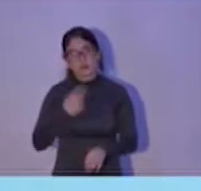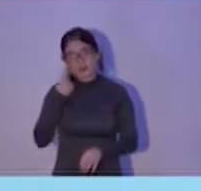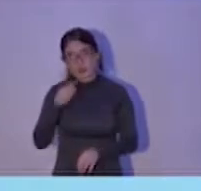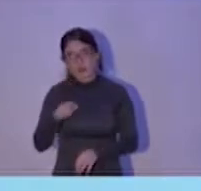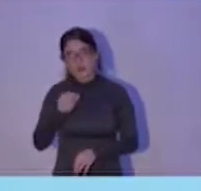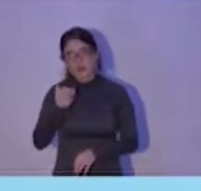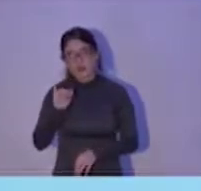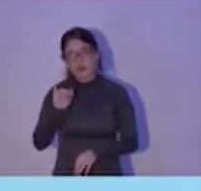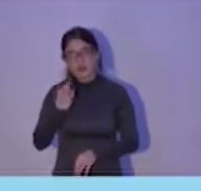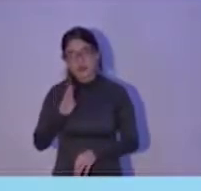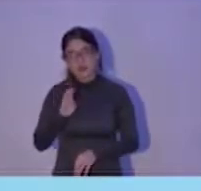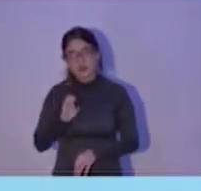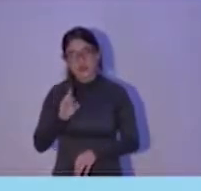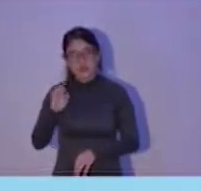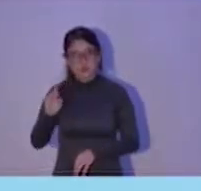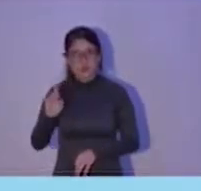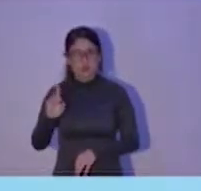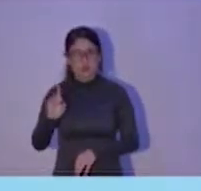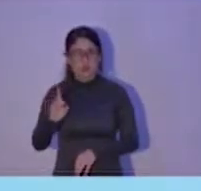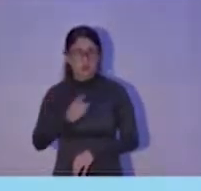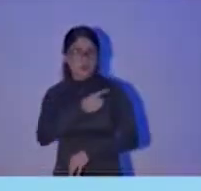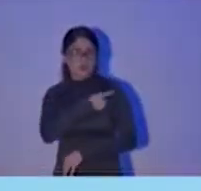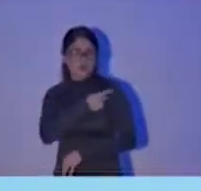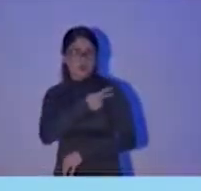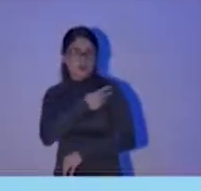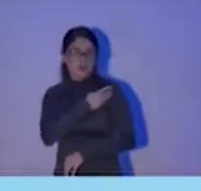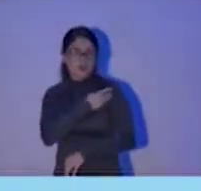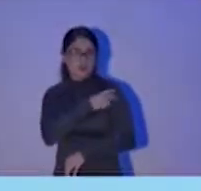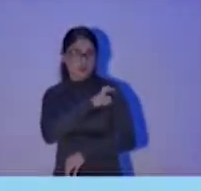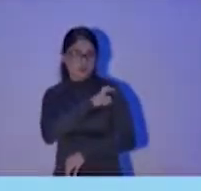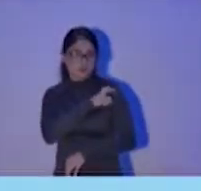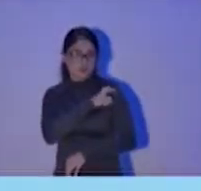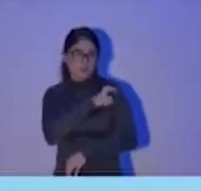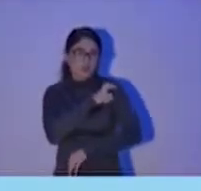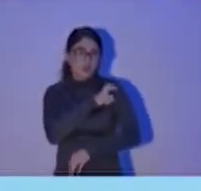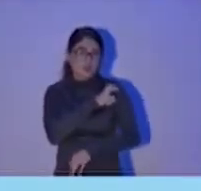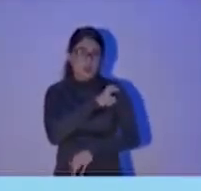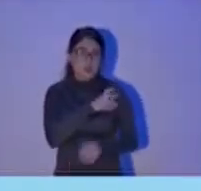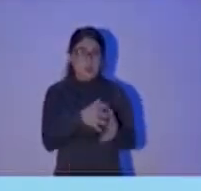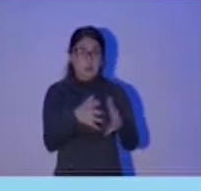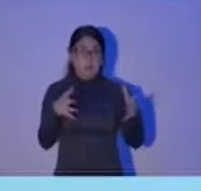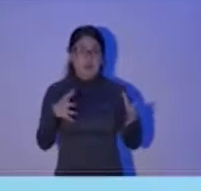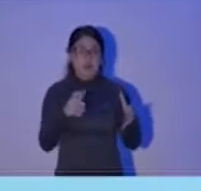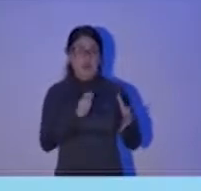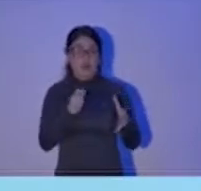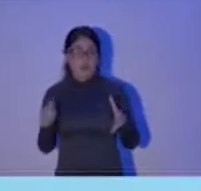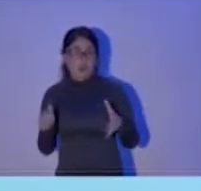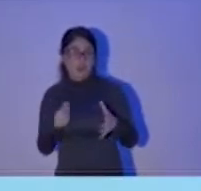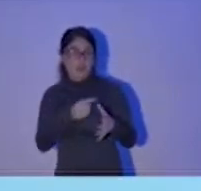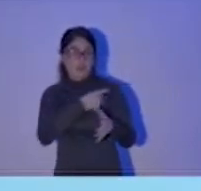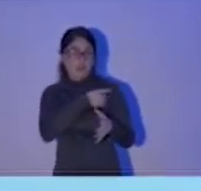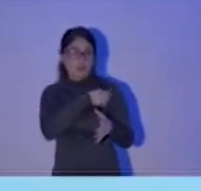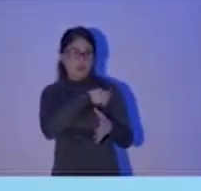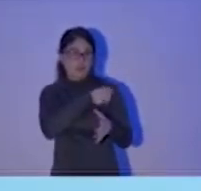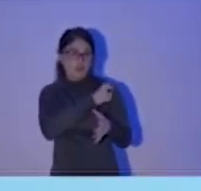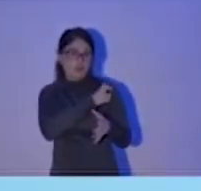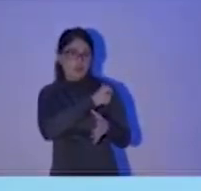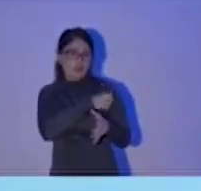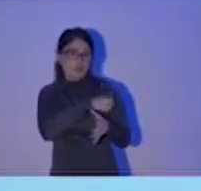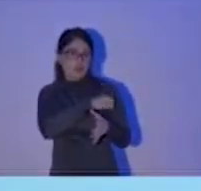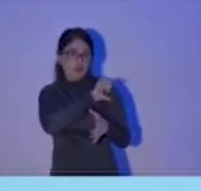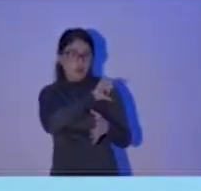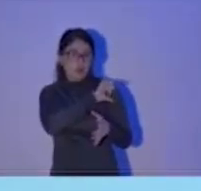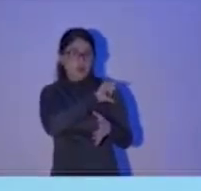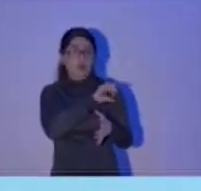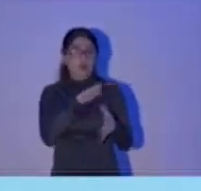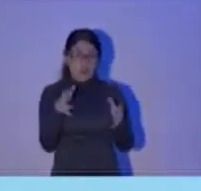séries iniciais, nós já estamos, e são bem maiores que nas seguintes, isso também é efeito de uma população que